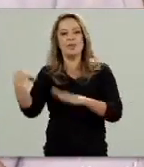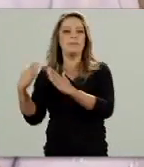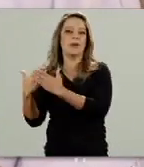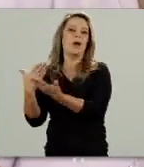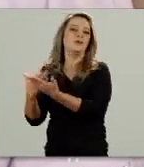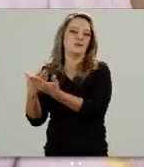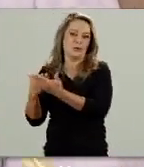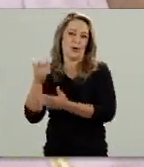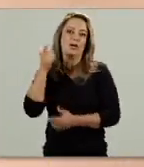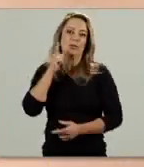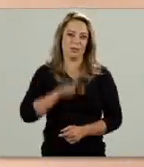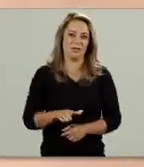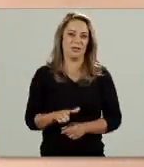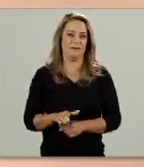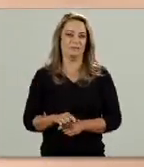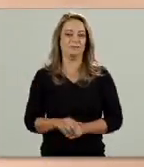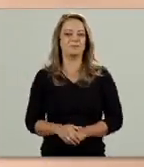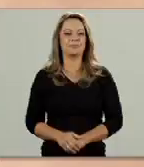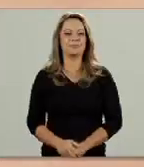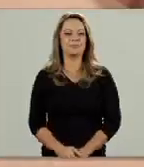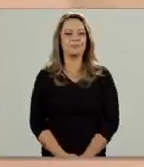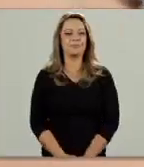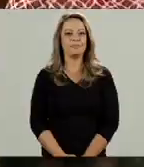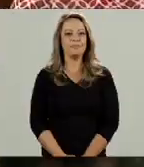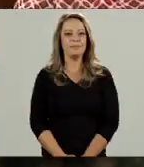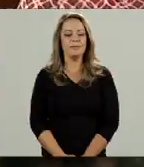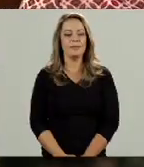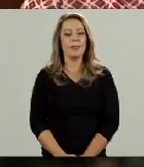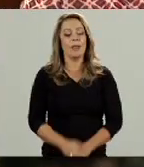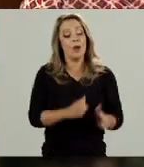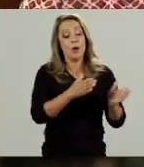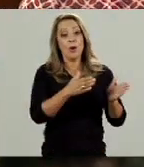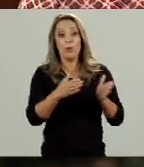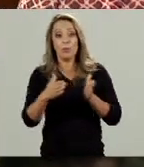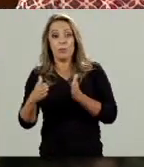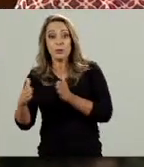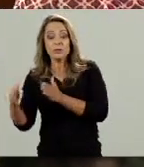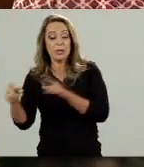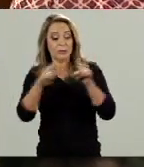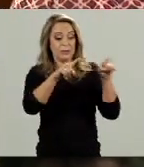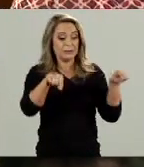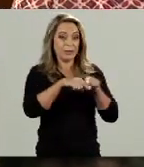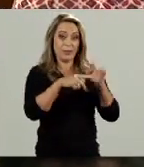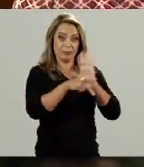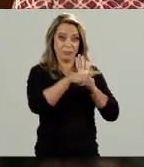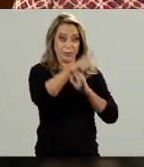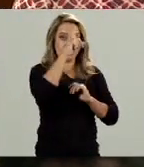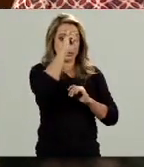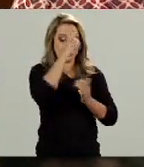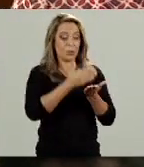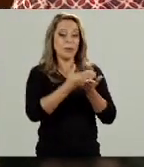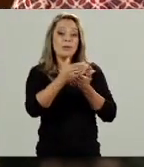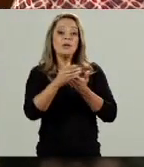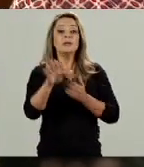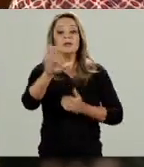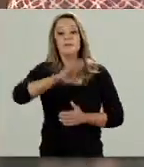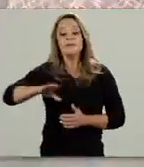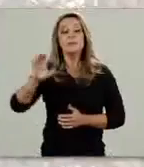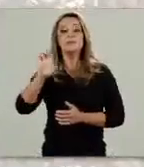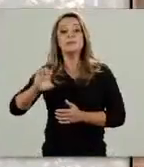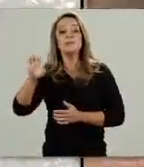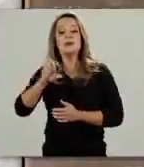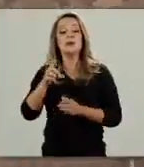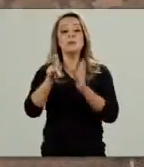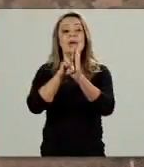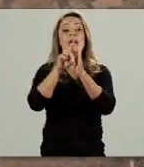regular nos anos em que estão. O processo de classes hospitalares, ele se inicia na rede estadual na década